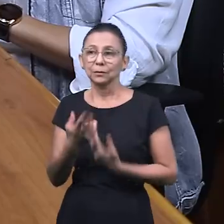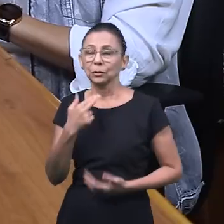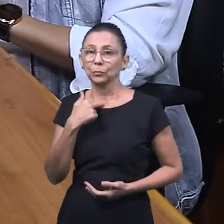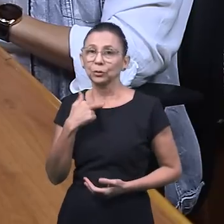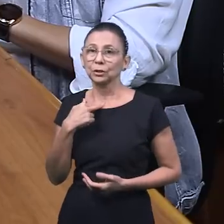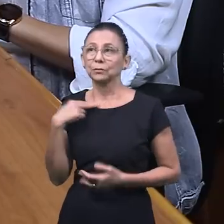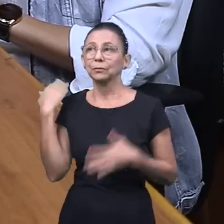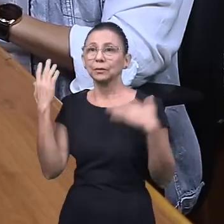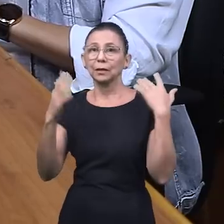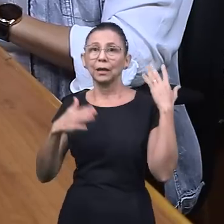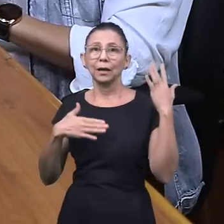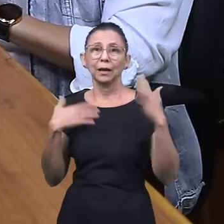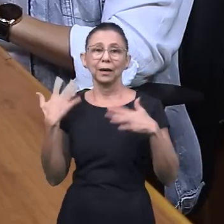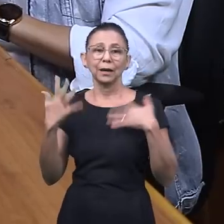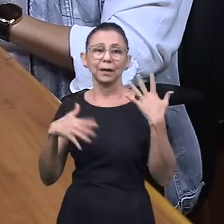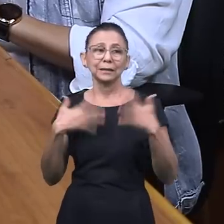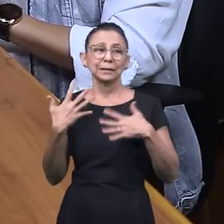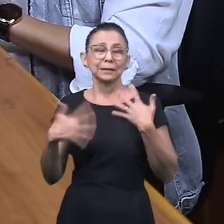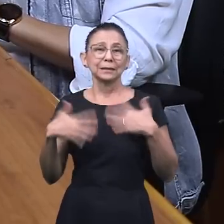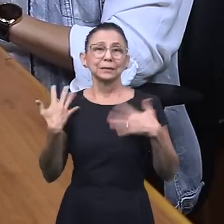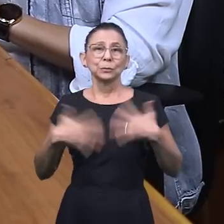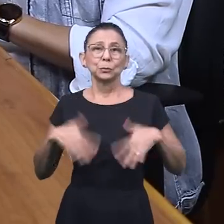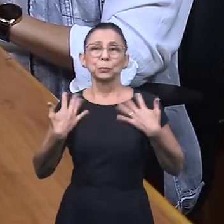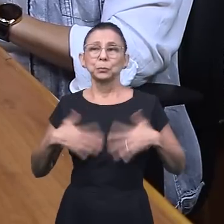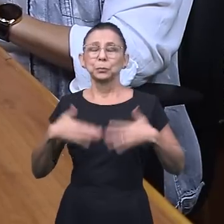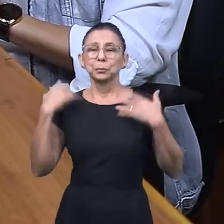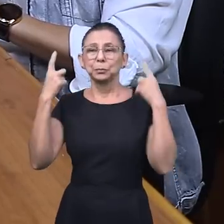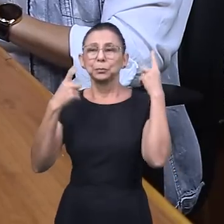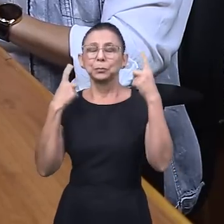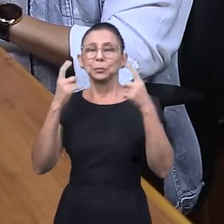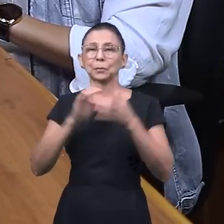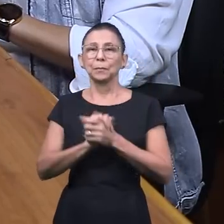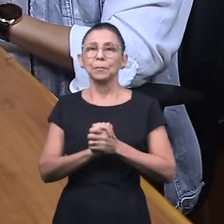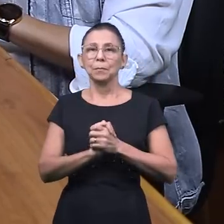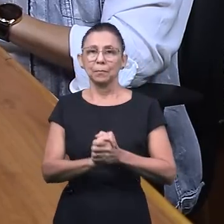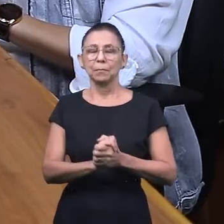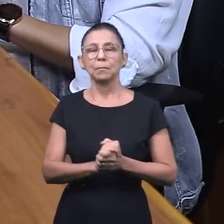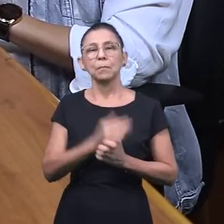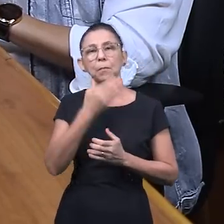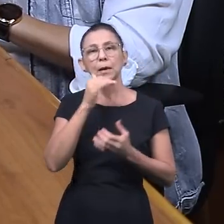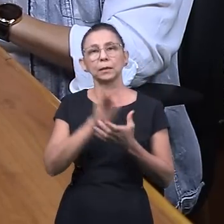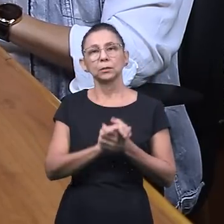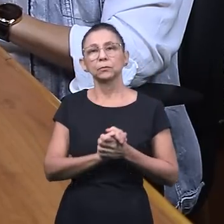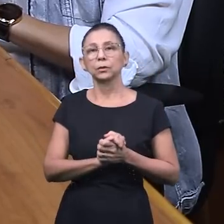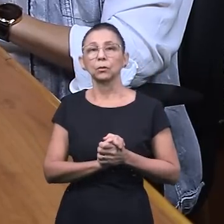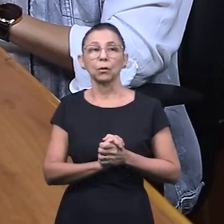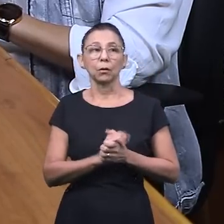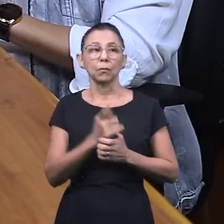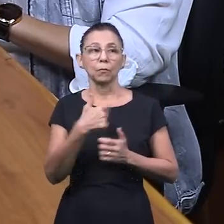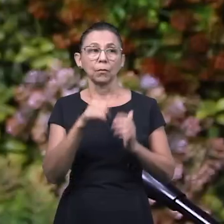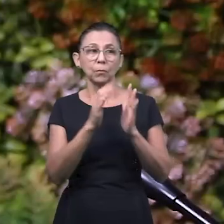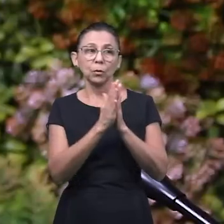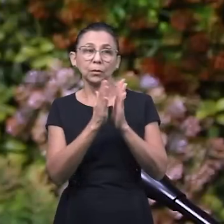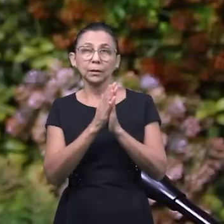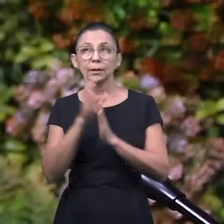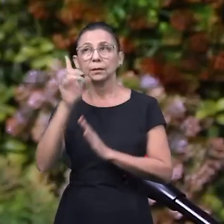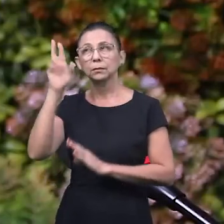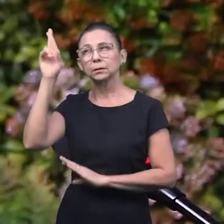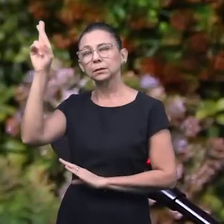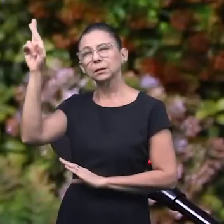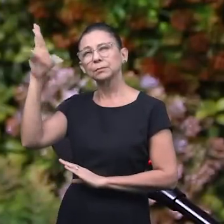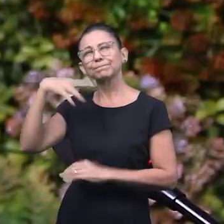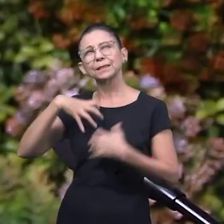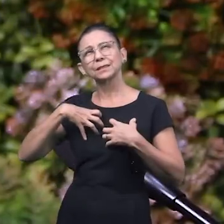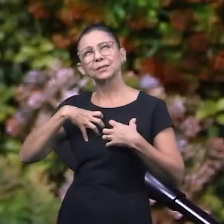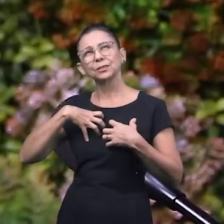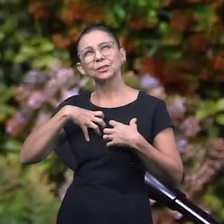desesperada, claro, como qualquer filha, né? E ali o meu marido falou assim comigo, vamos orar ao Senhor. E ali eu